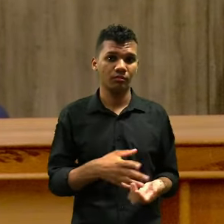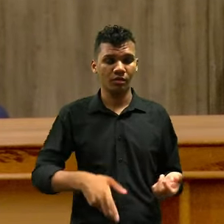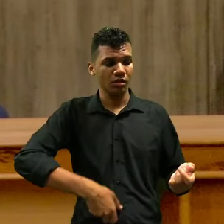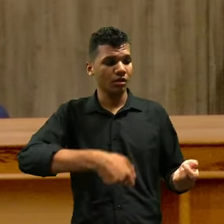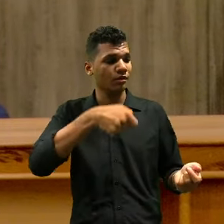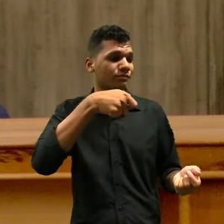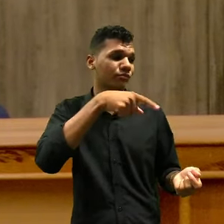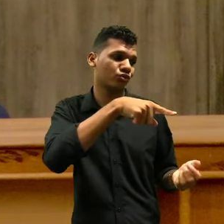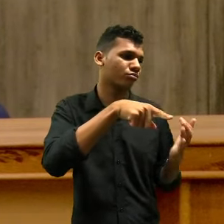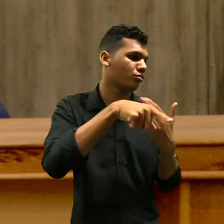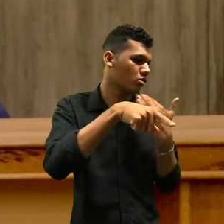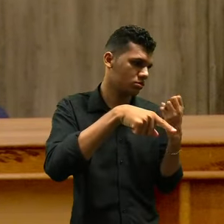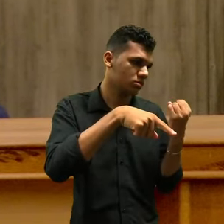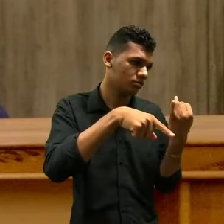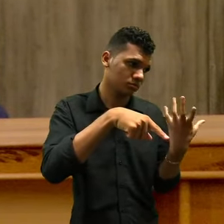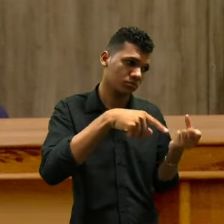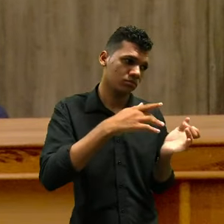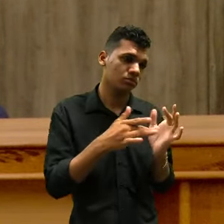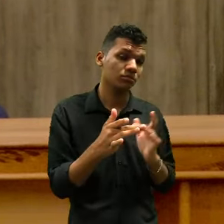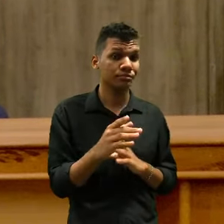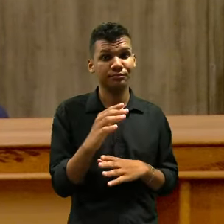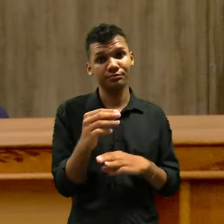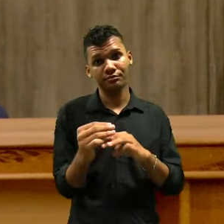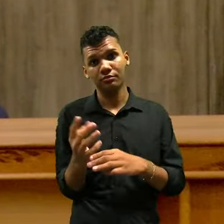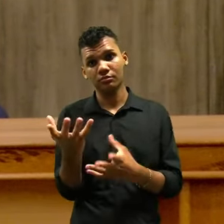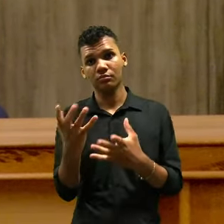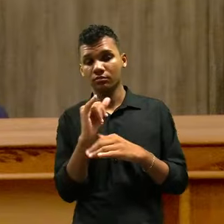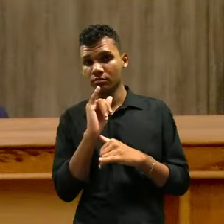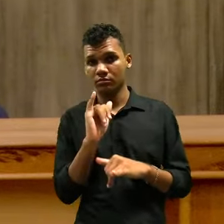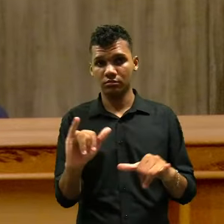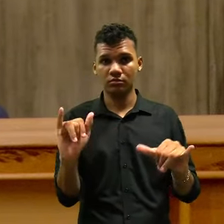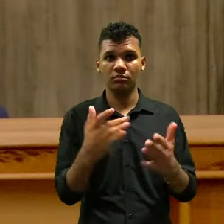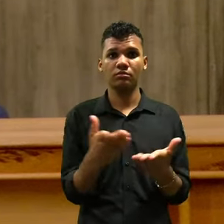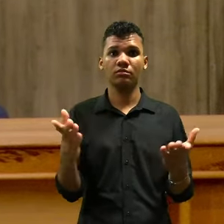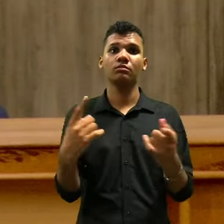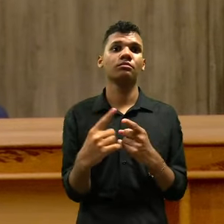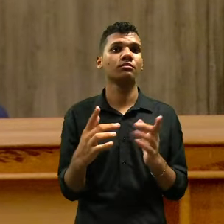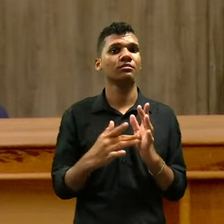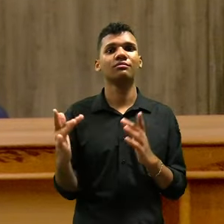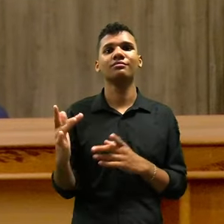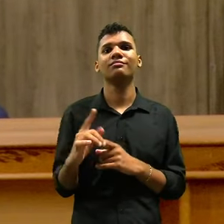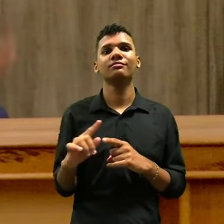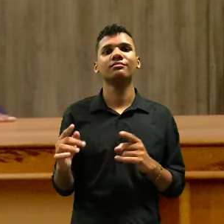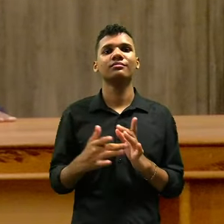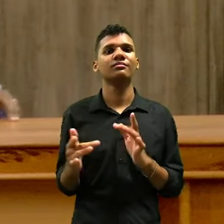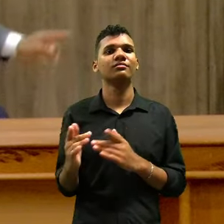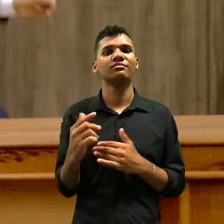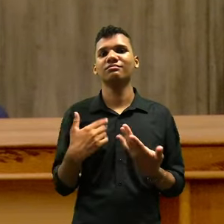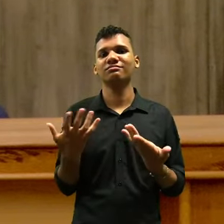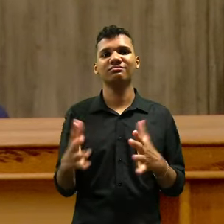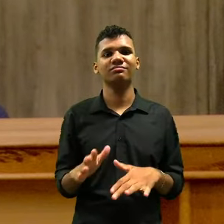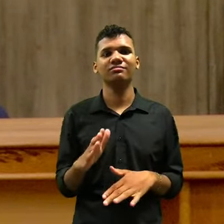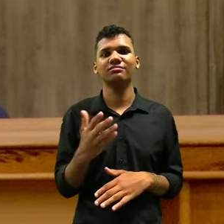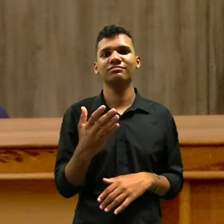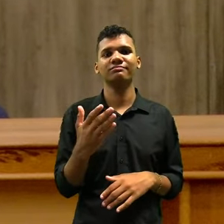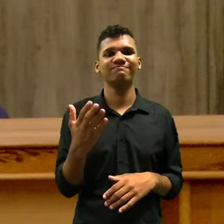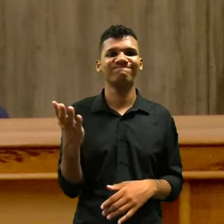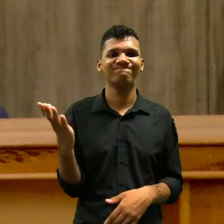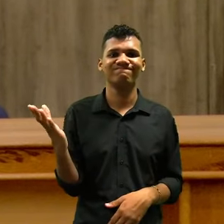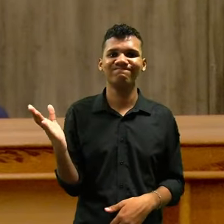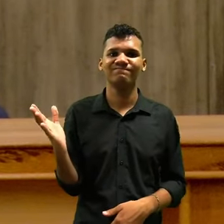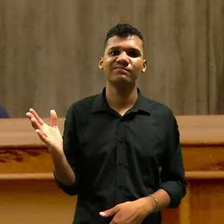facãozada é por isso que eu quero dizer para vocês Olhe para cá Jesus não quer crente emocional diga comigo Jesus não